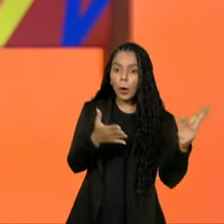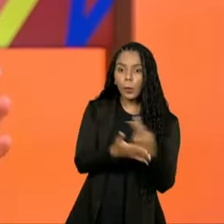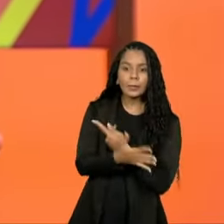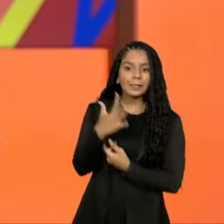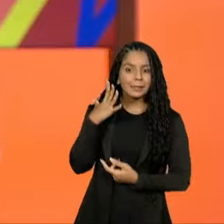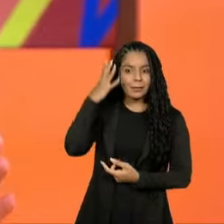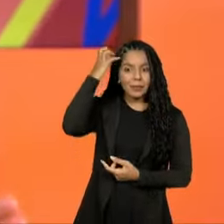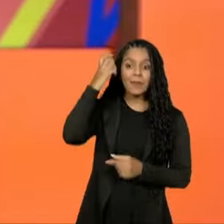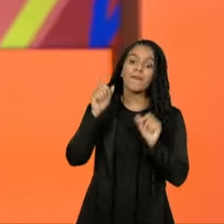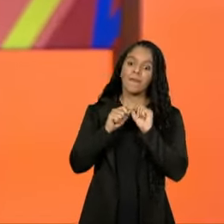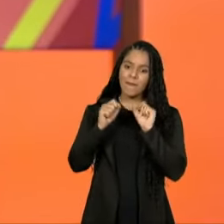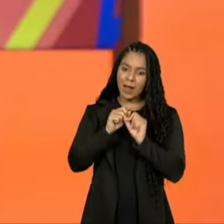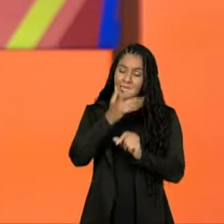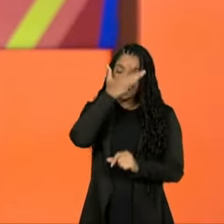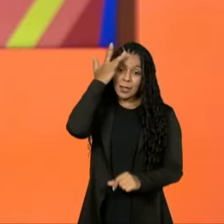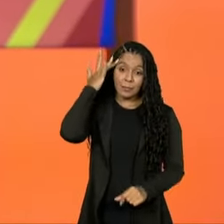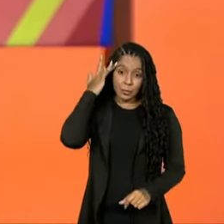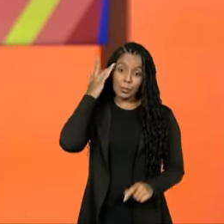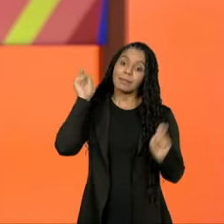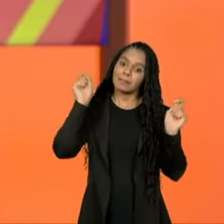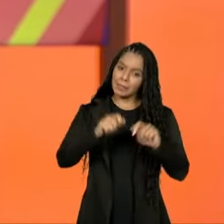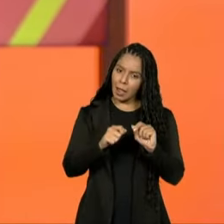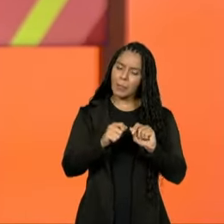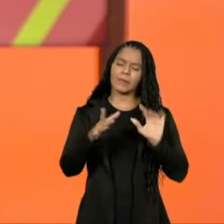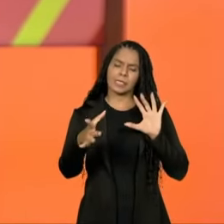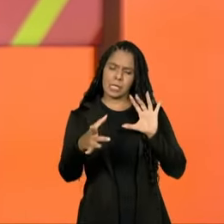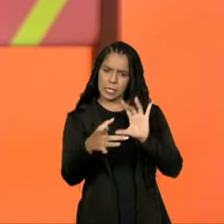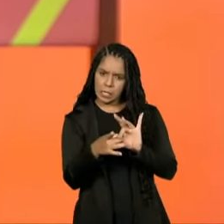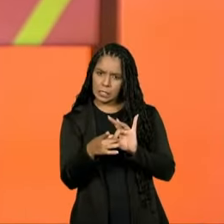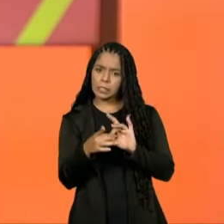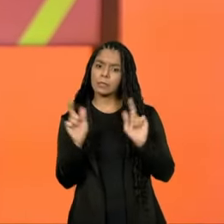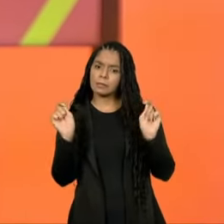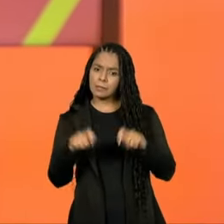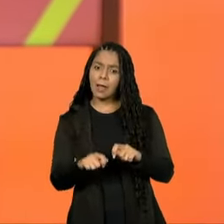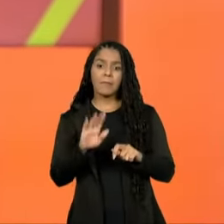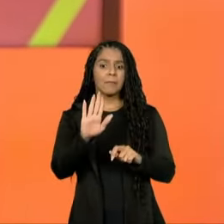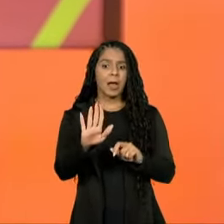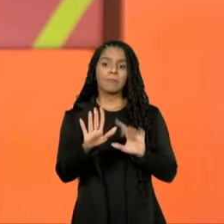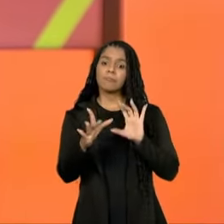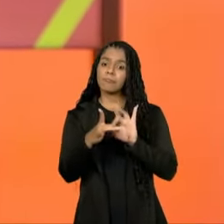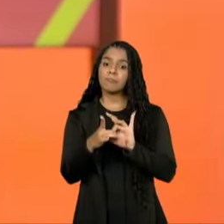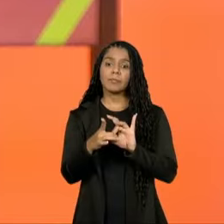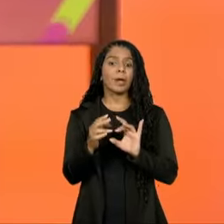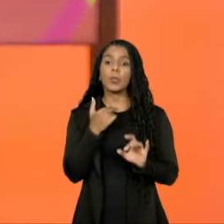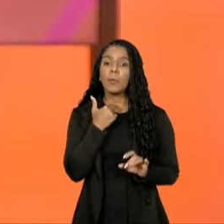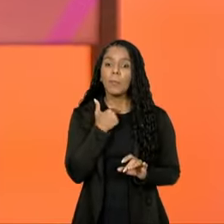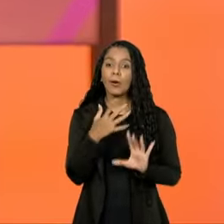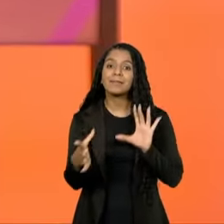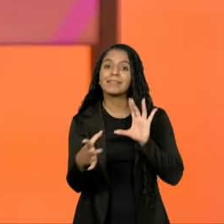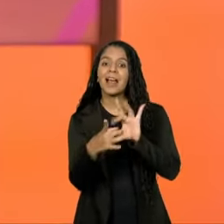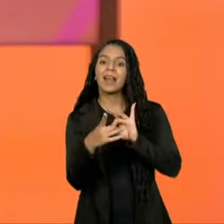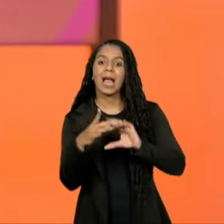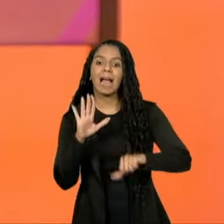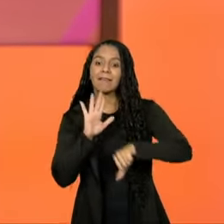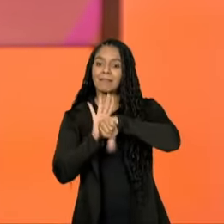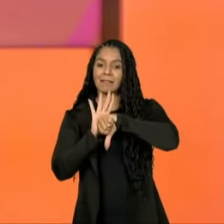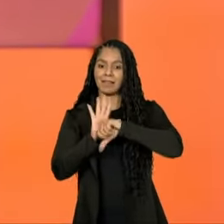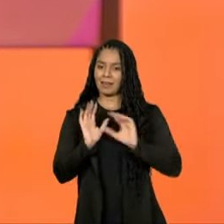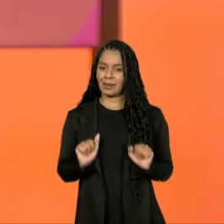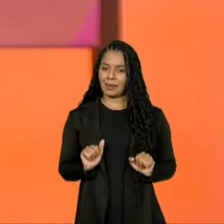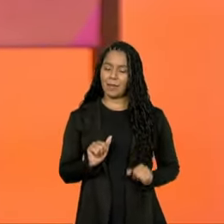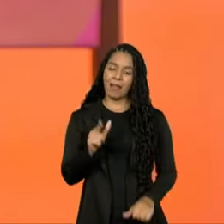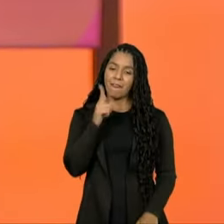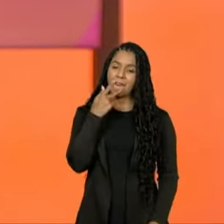figuras entenderem que se pode fazer aliança, se deve fazer aliança, mas não se pode fazer aliança com crime. Mas não se pode chamar